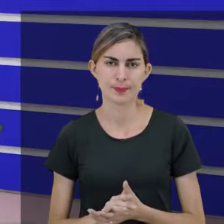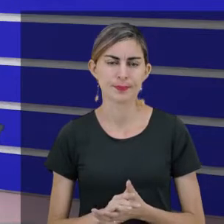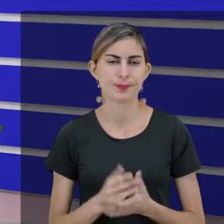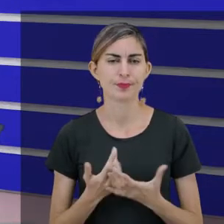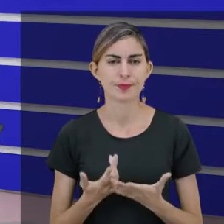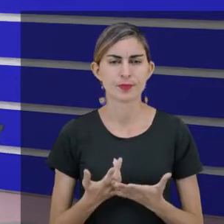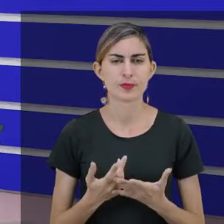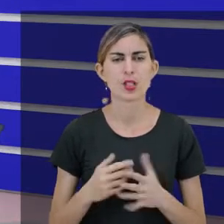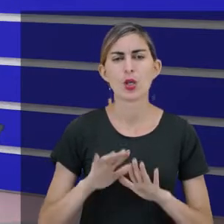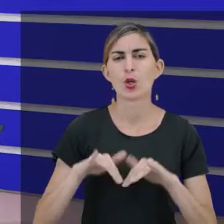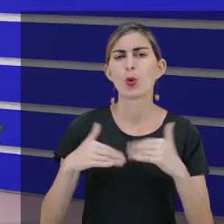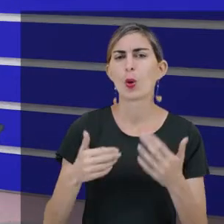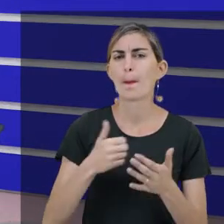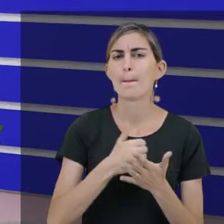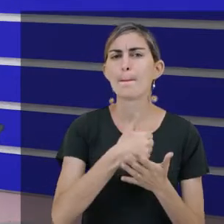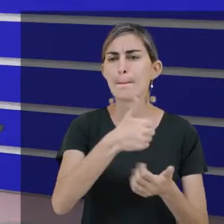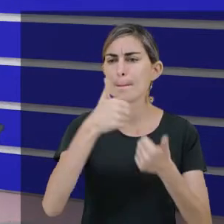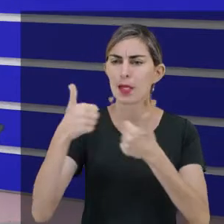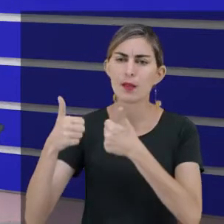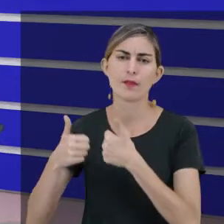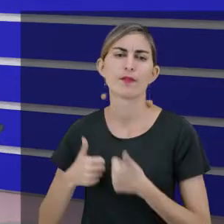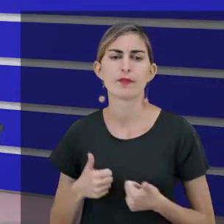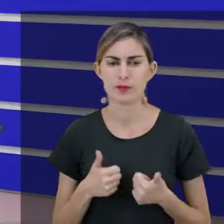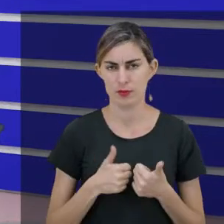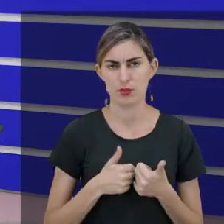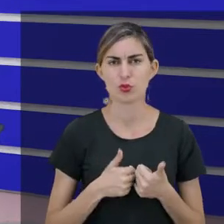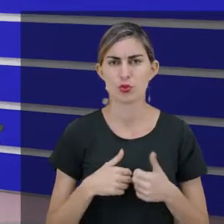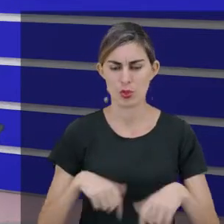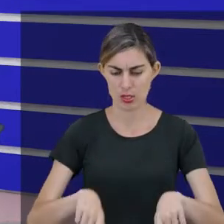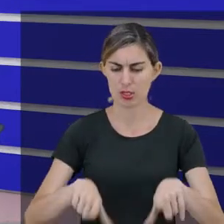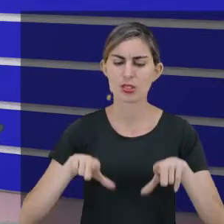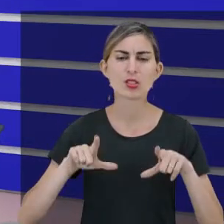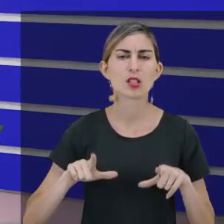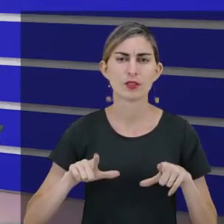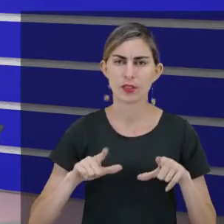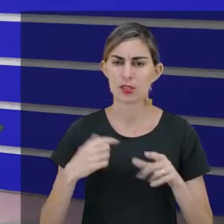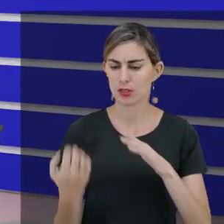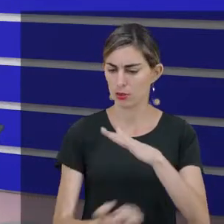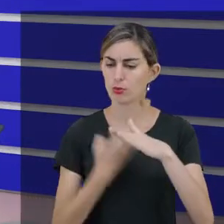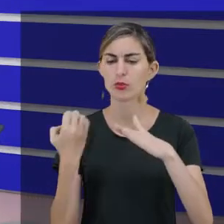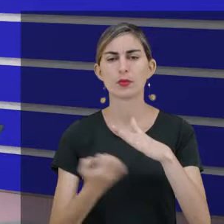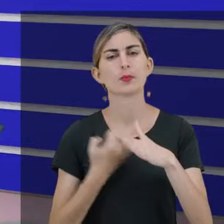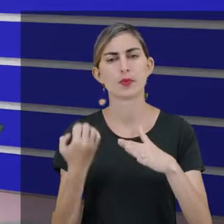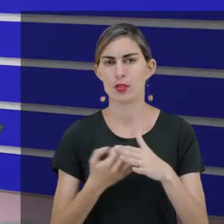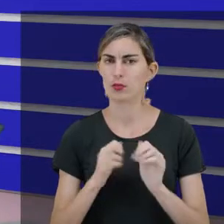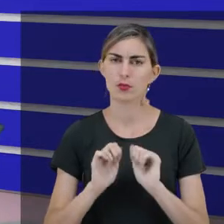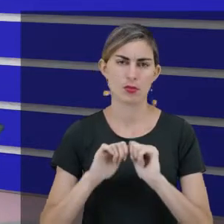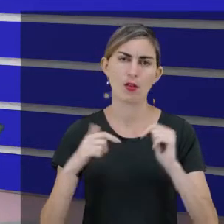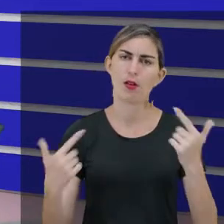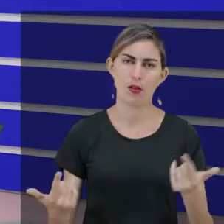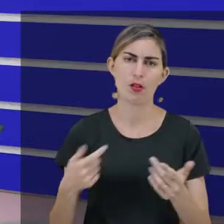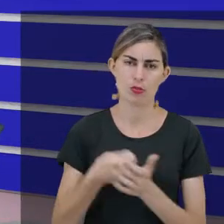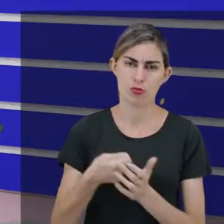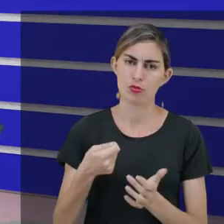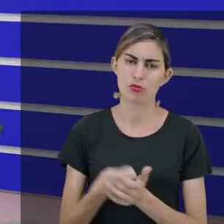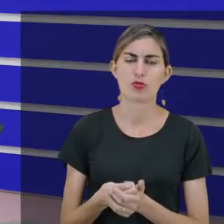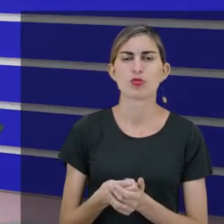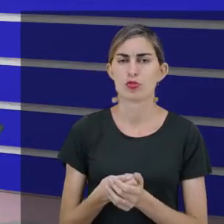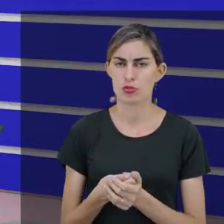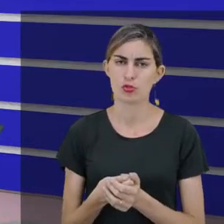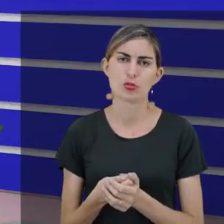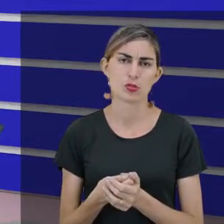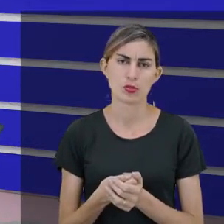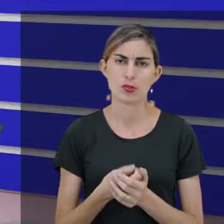a qual benefício que a certificação vai trazer para a empresa? Lógico, vai existir o